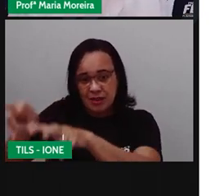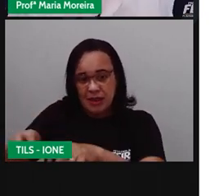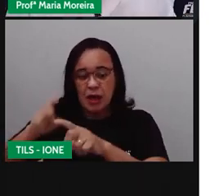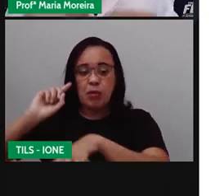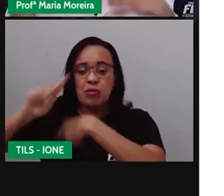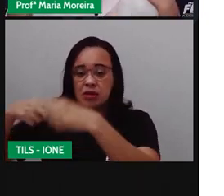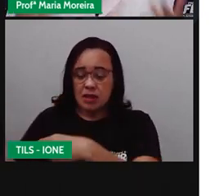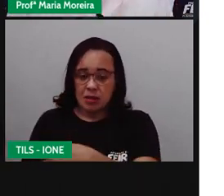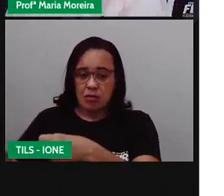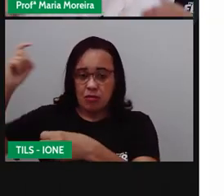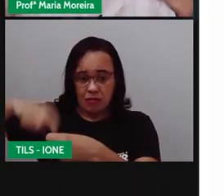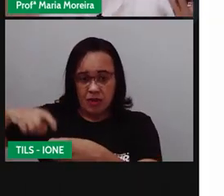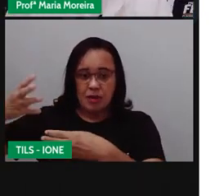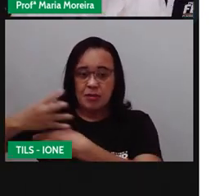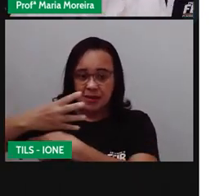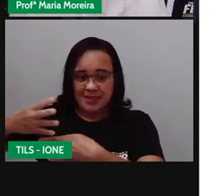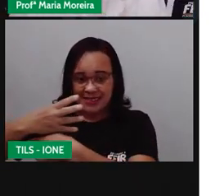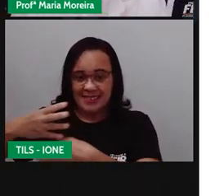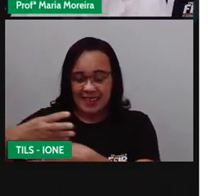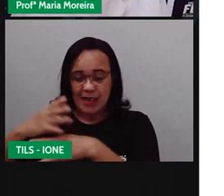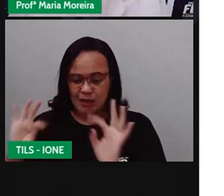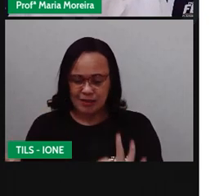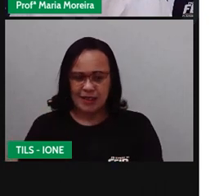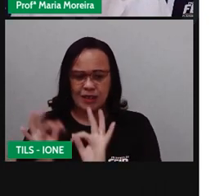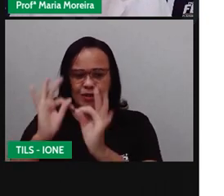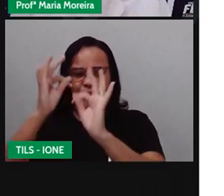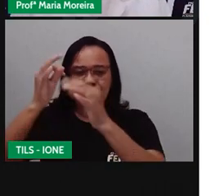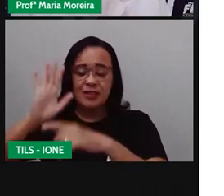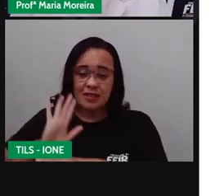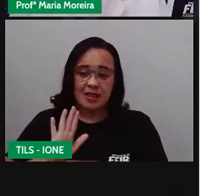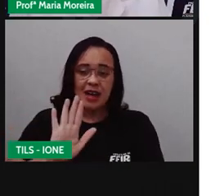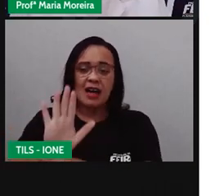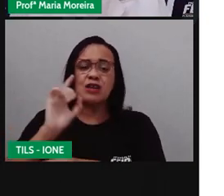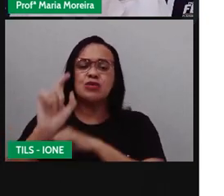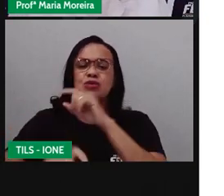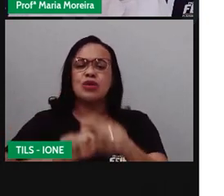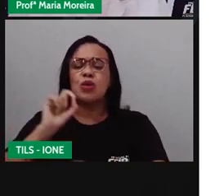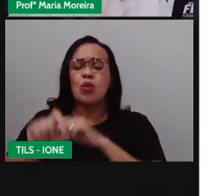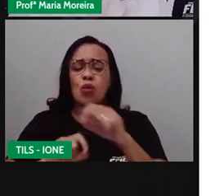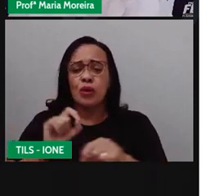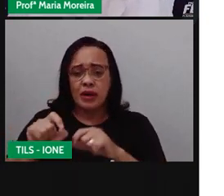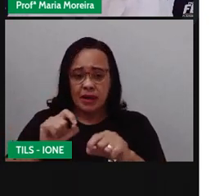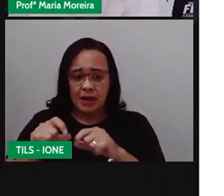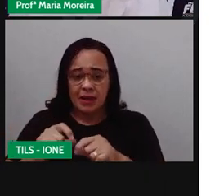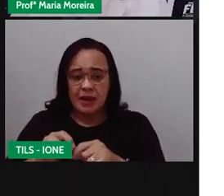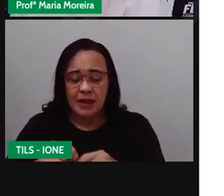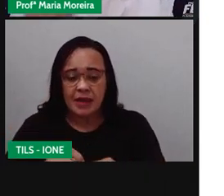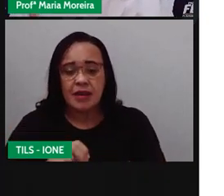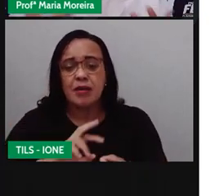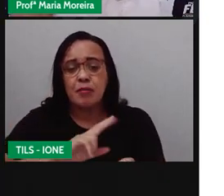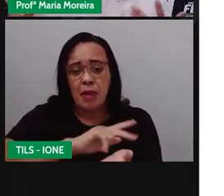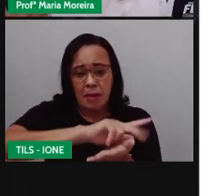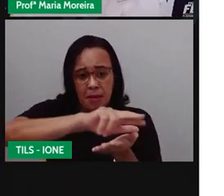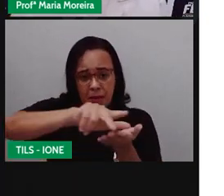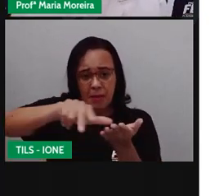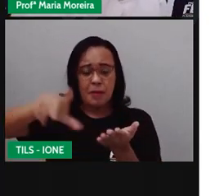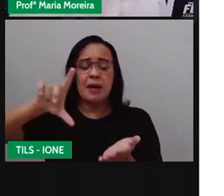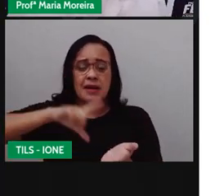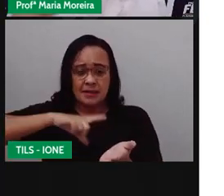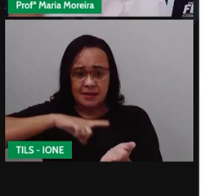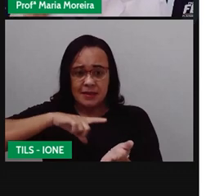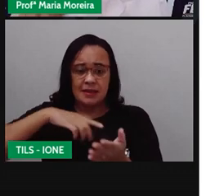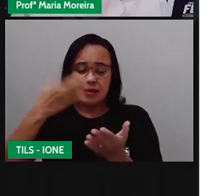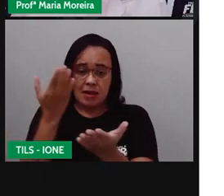né? Existem meios e mais meios de transporte para essa matéria-prima, para esses produtos, certo? Então a gente vai estudar aqui,